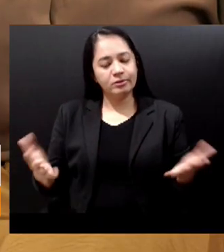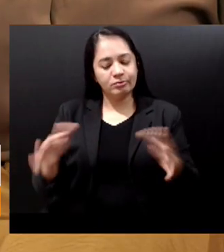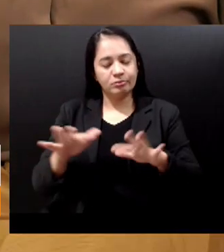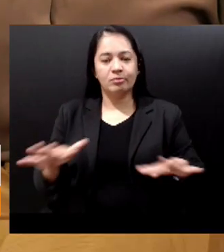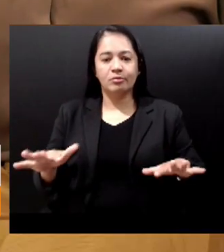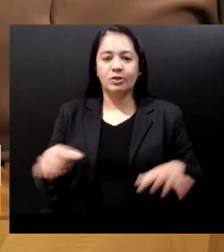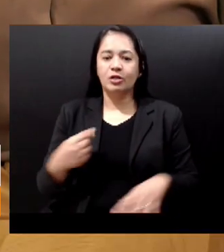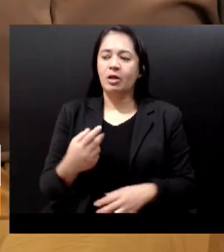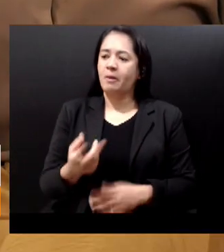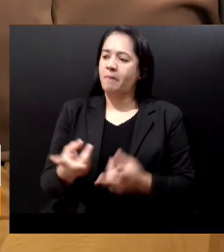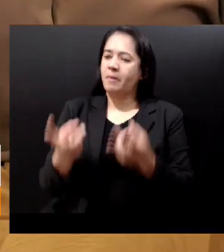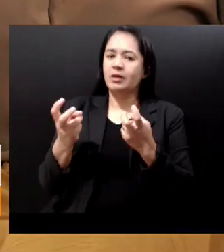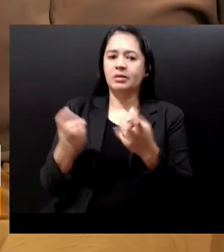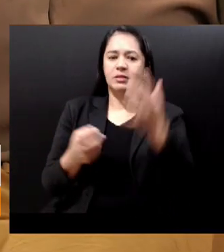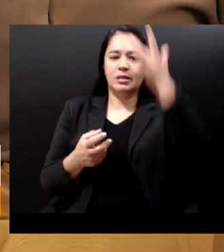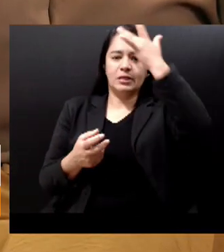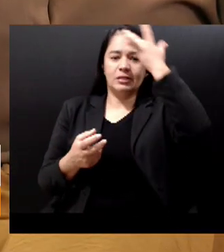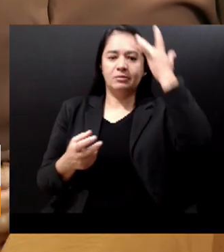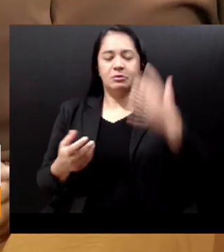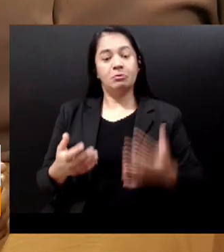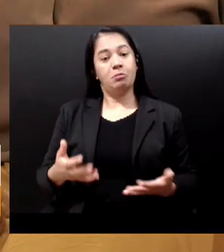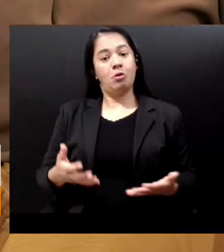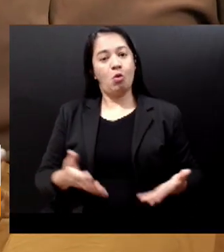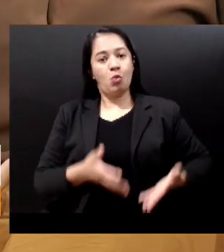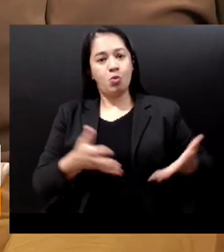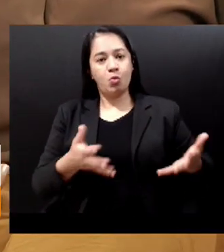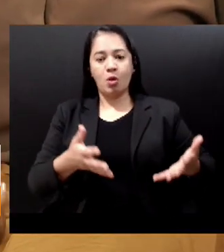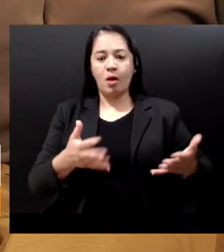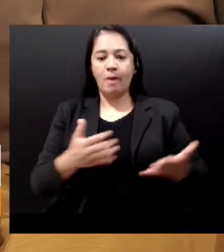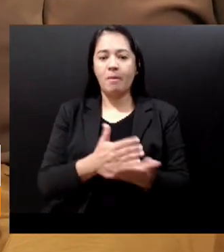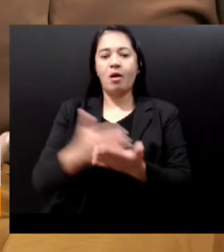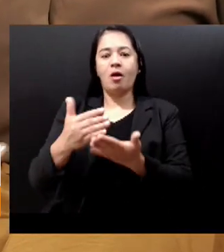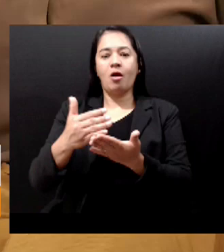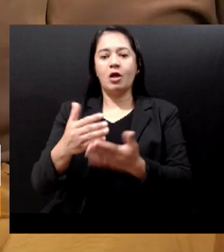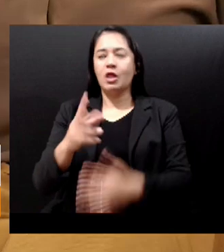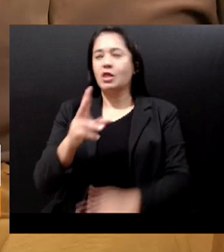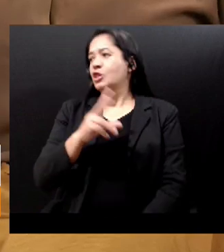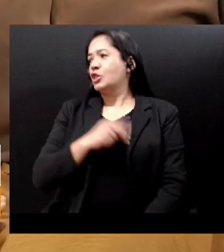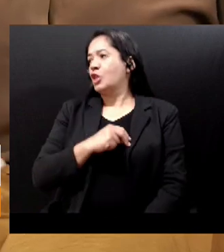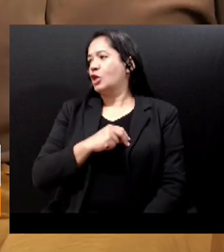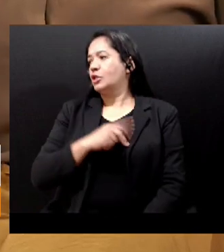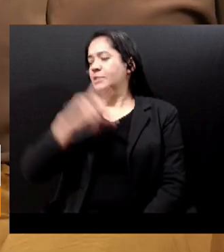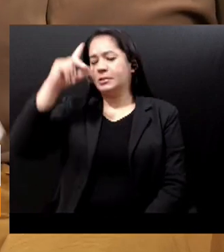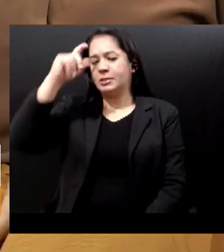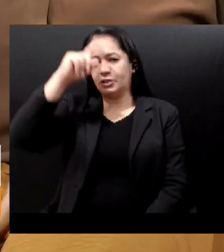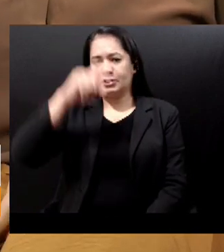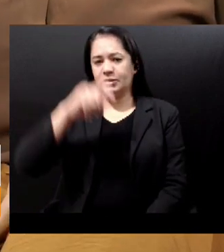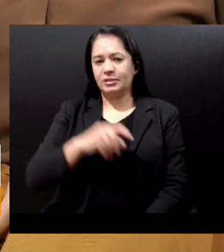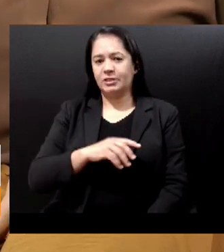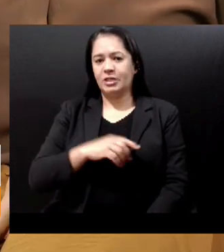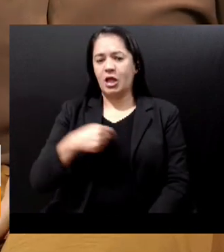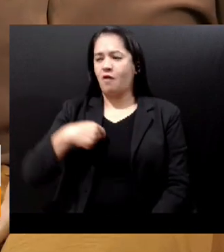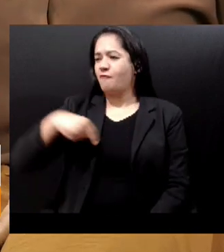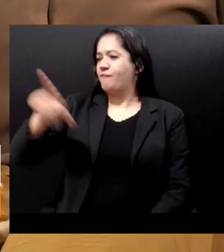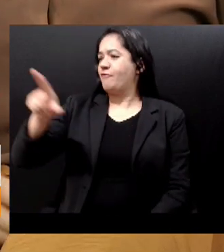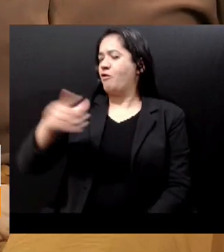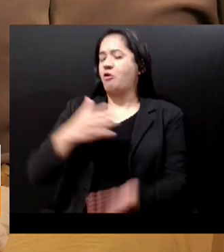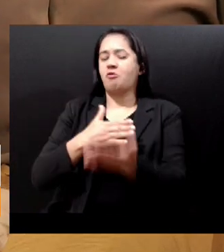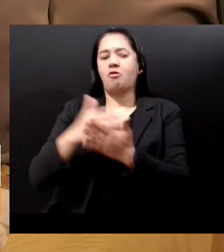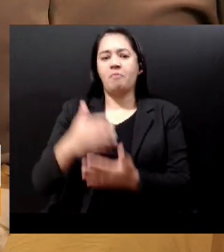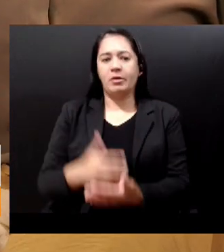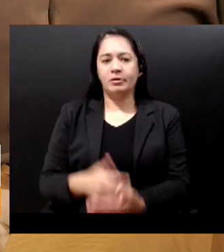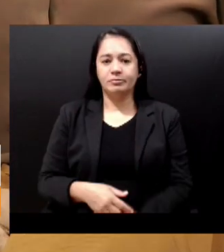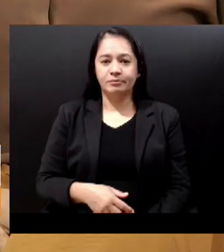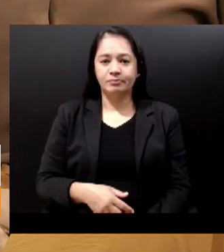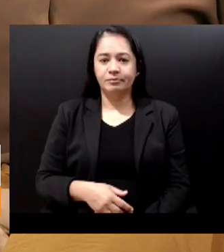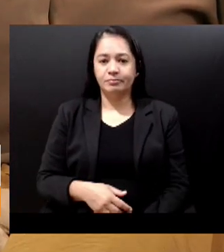gente empolgada para começar. Nossa, vai ser difícil começar, que nada, eu começo, mas e